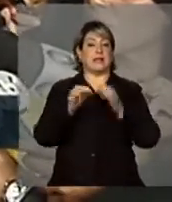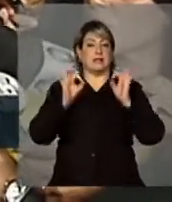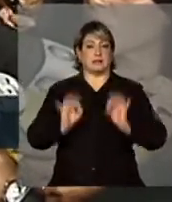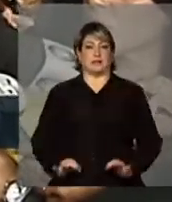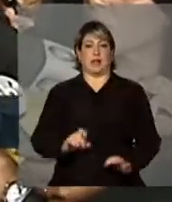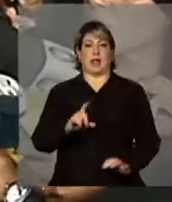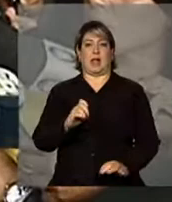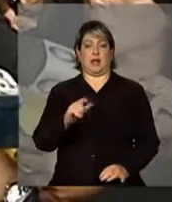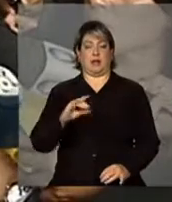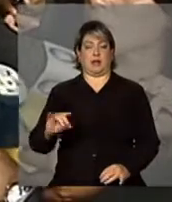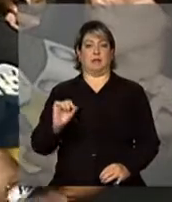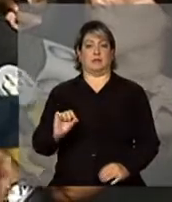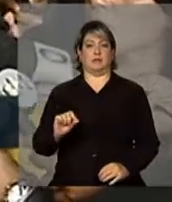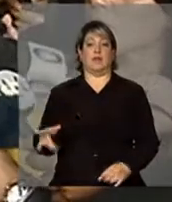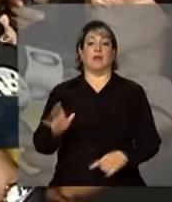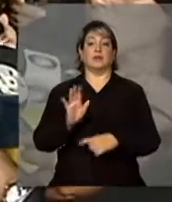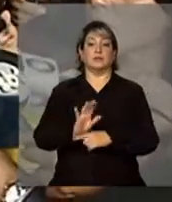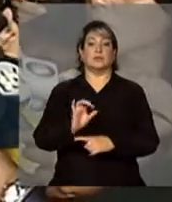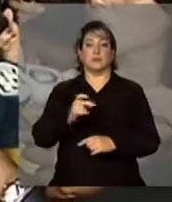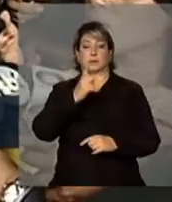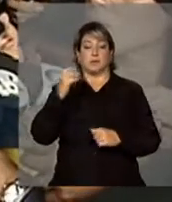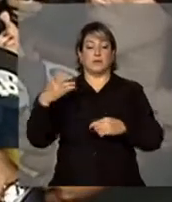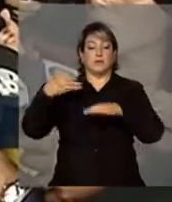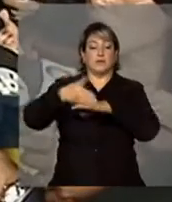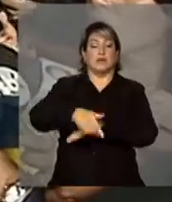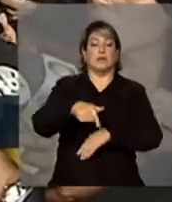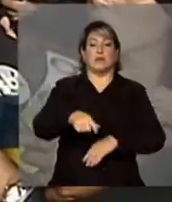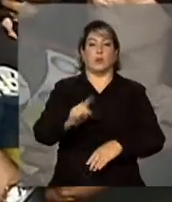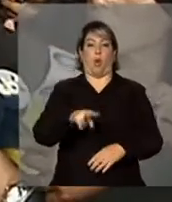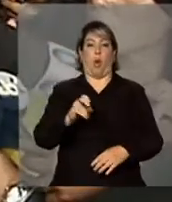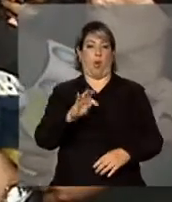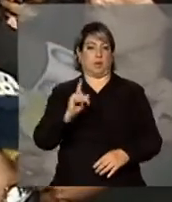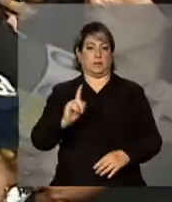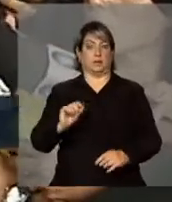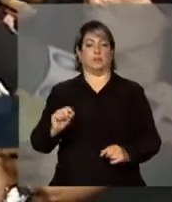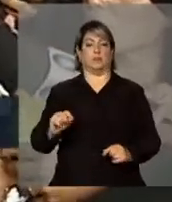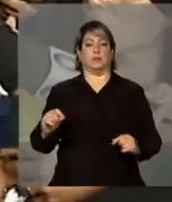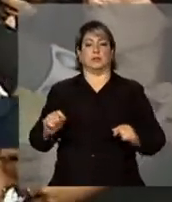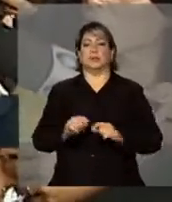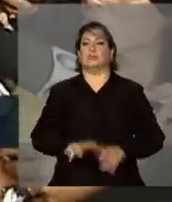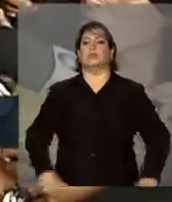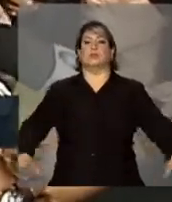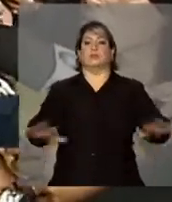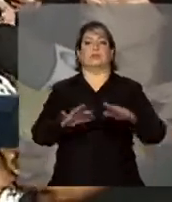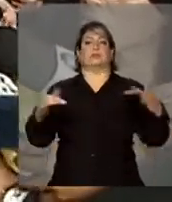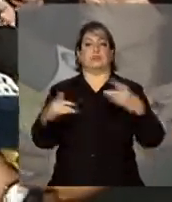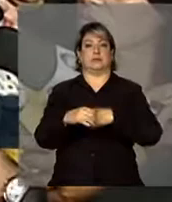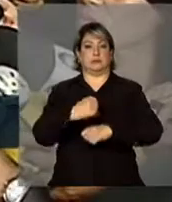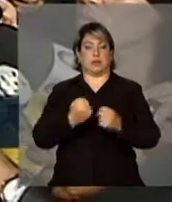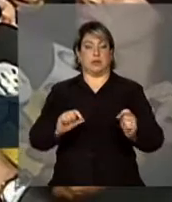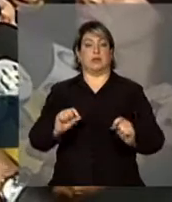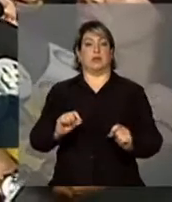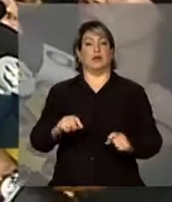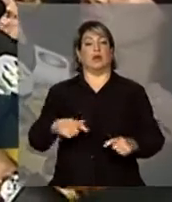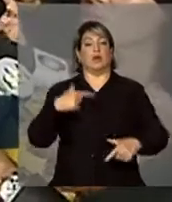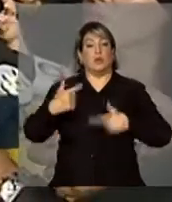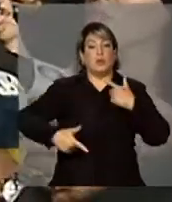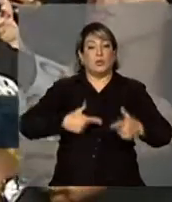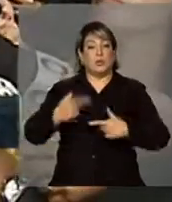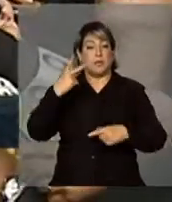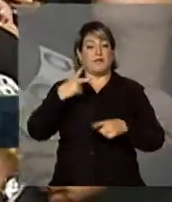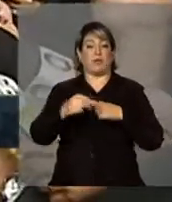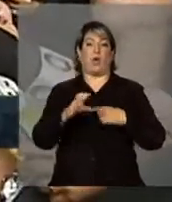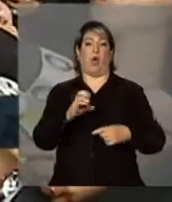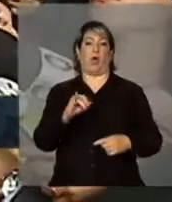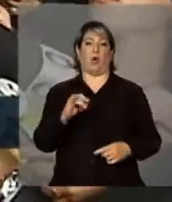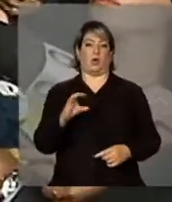fazer com que o fluxo não entre por esta rota, se dilua por grandes cidades e combater indiretamente os